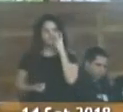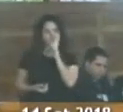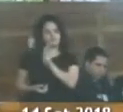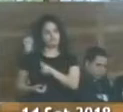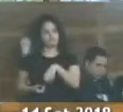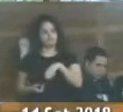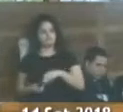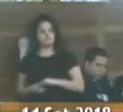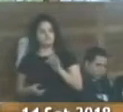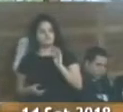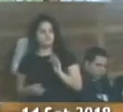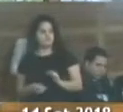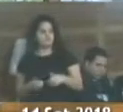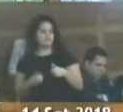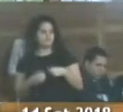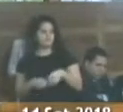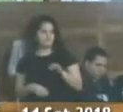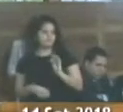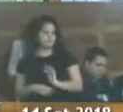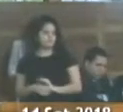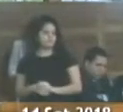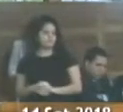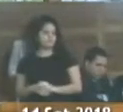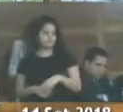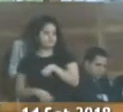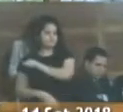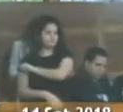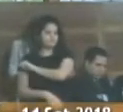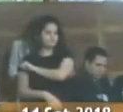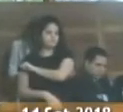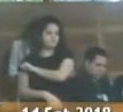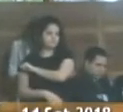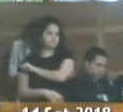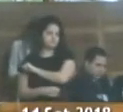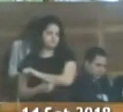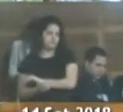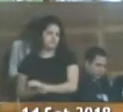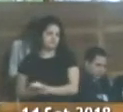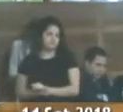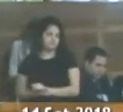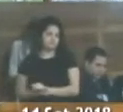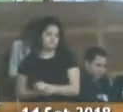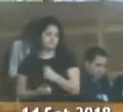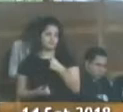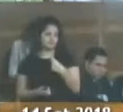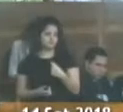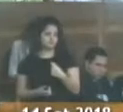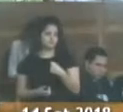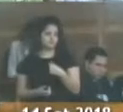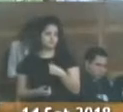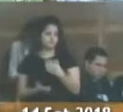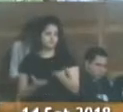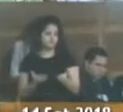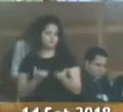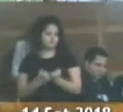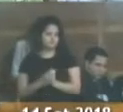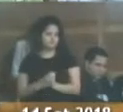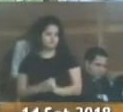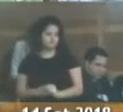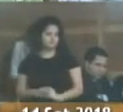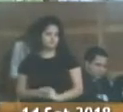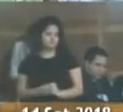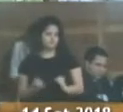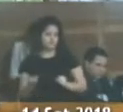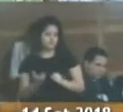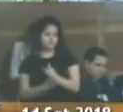atribuído à ausência de envolvimento dos pais e mães na rotina escolar dos seus filhos, Resolvi agitar um pouco as coisas e criei